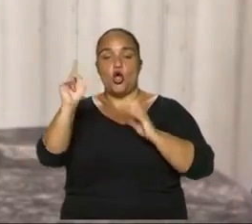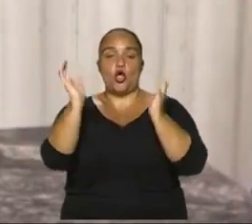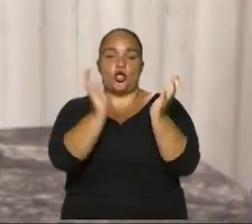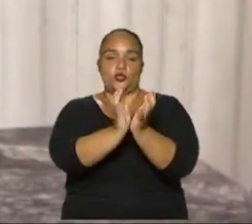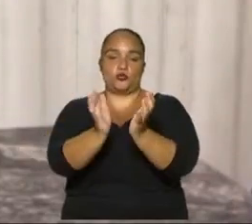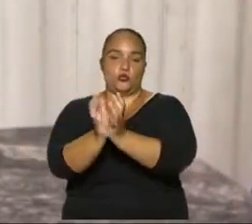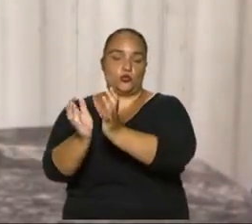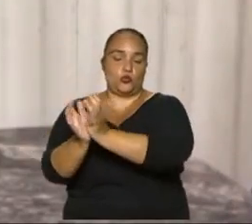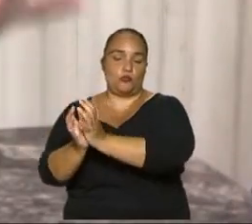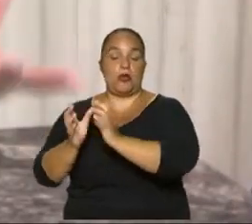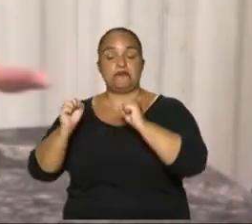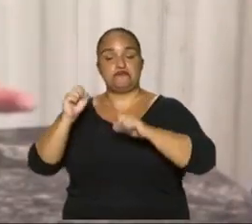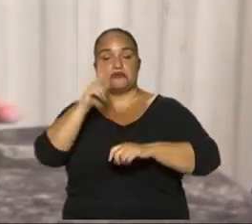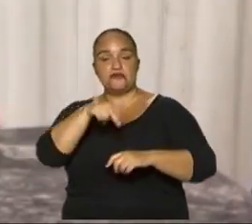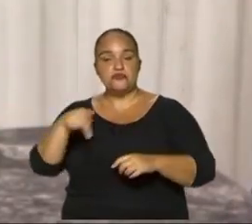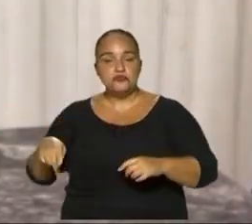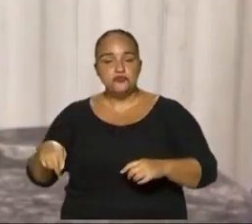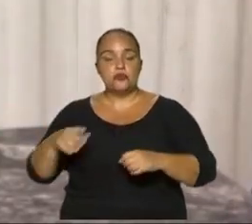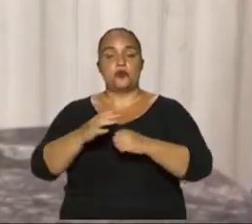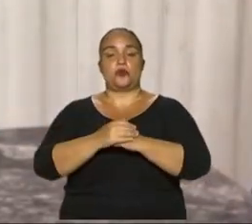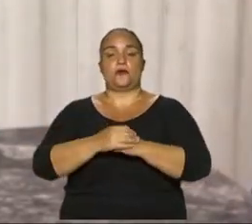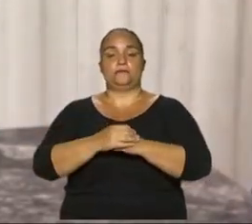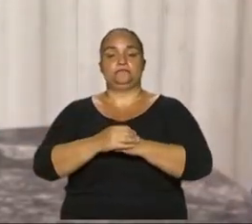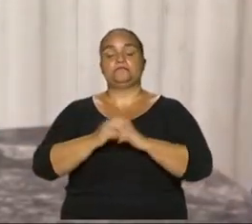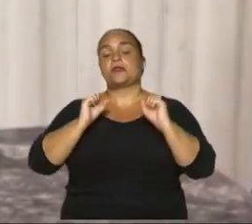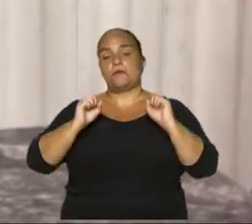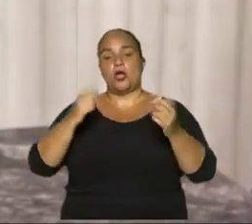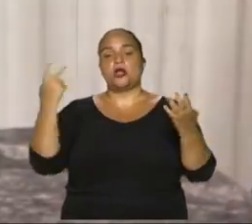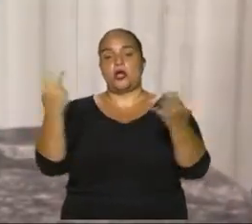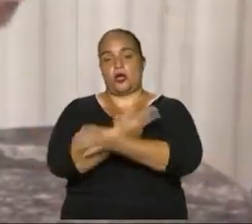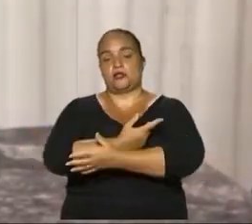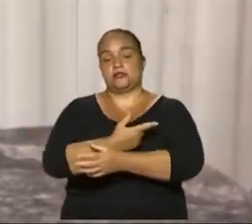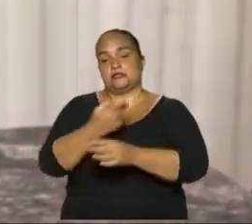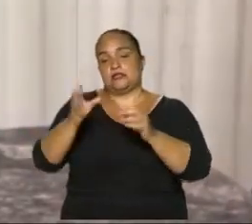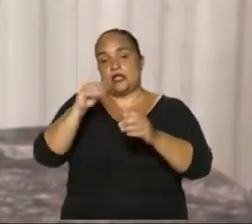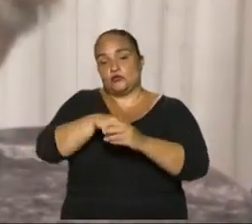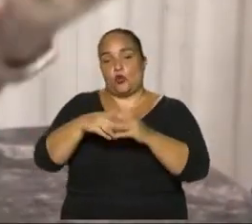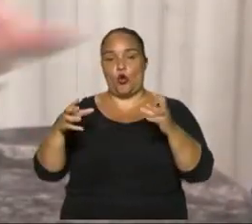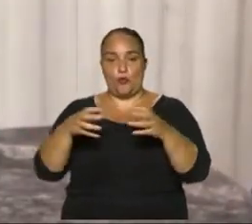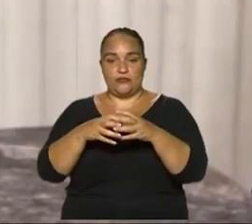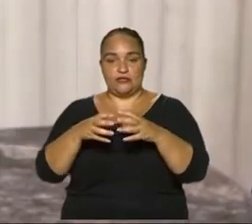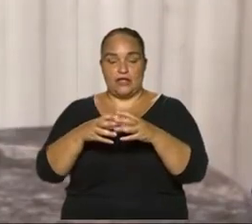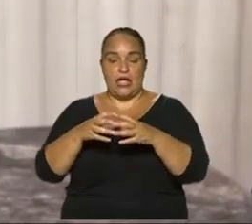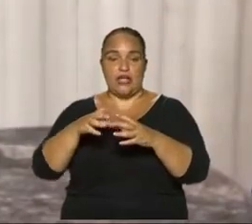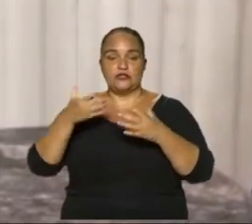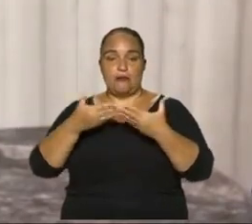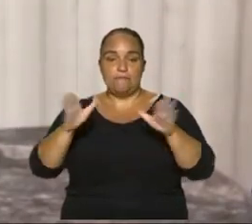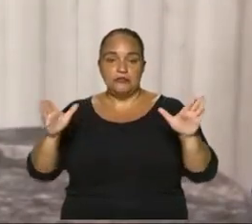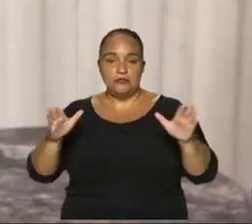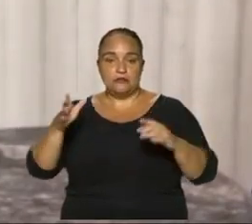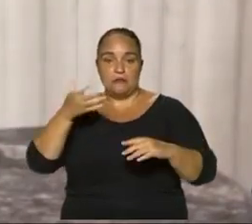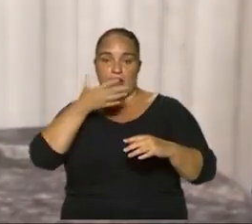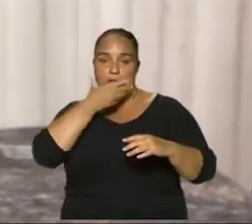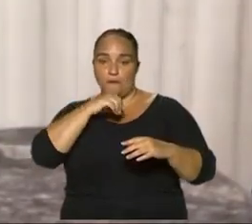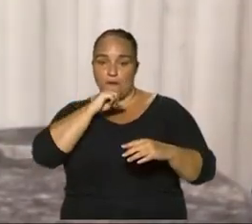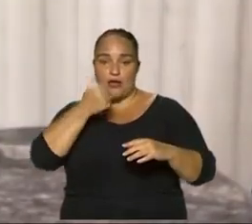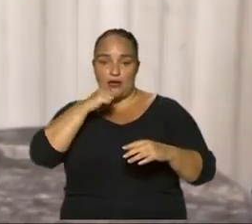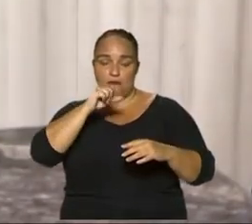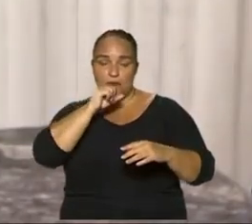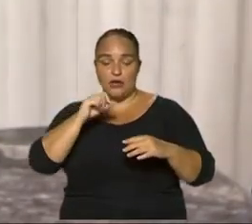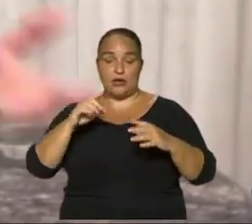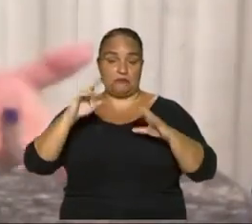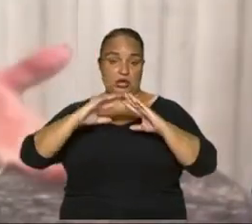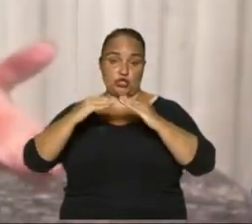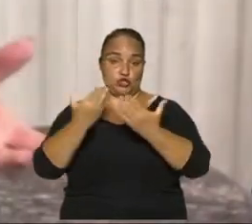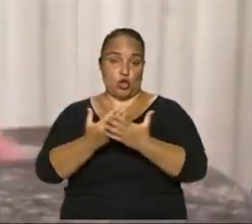turmas, com professoras, né? Isso pode acontecer dentro da sua comunidade, abrindo para pais, abrindo para alunos que não são daquela escola, de